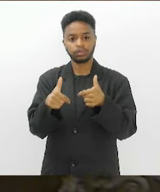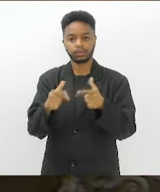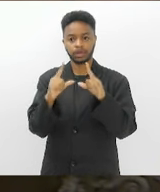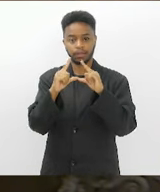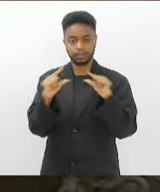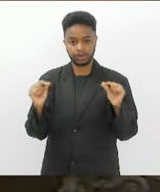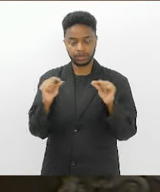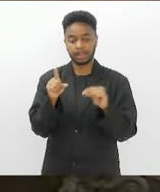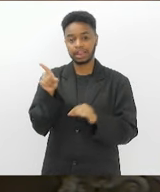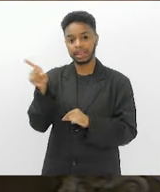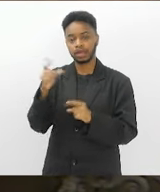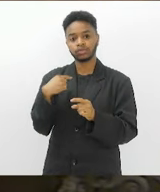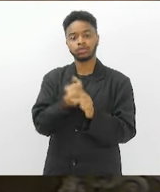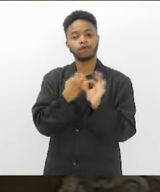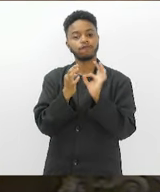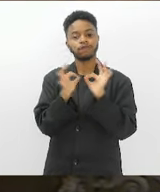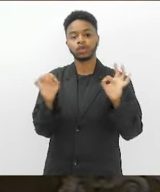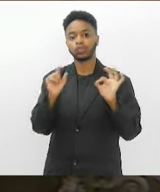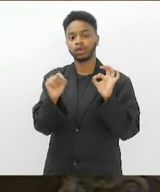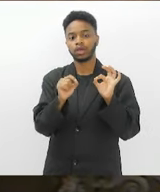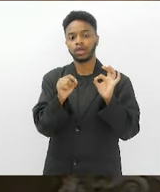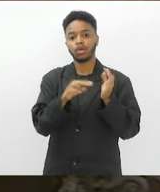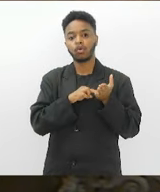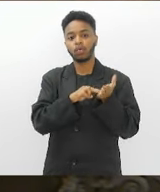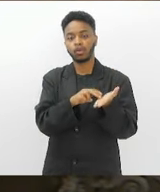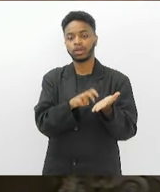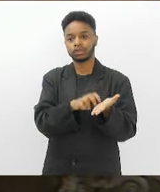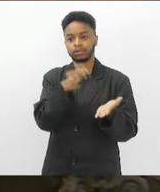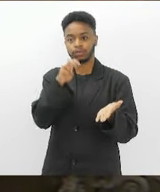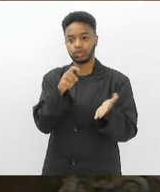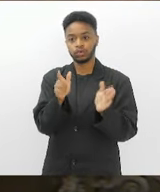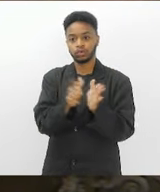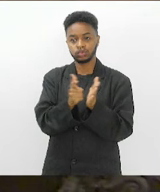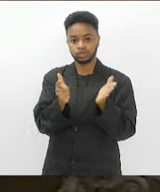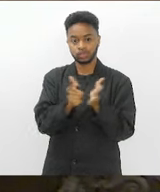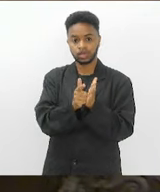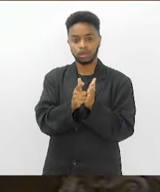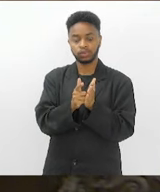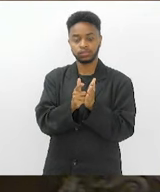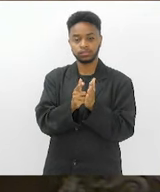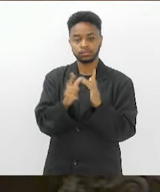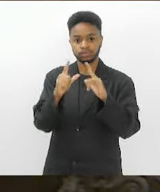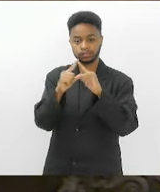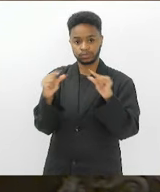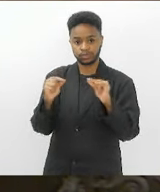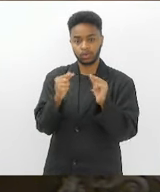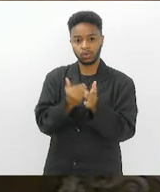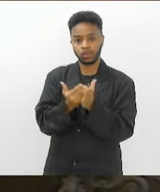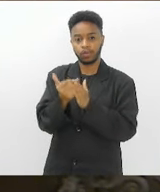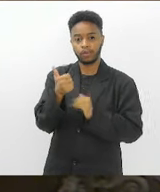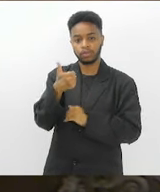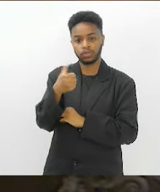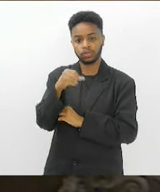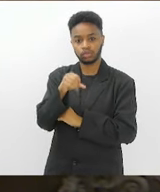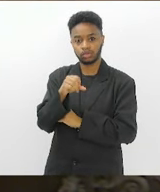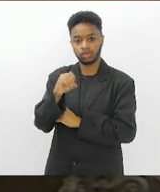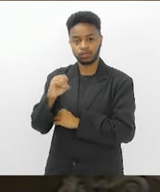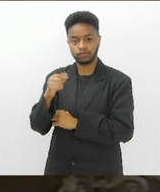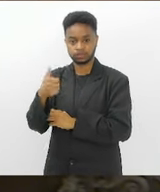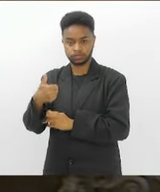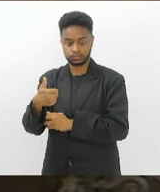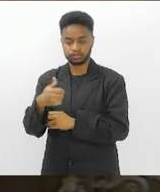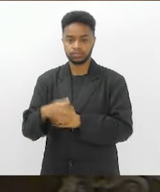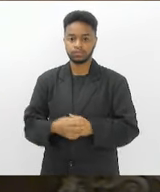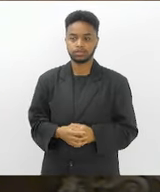lá é Correio da Manhã, o jornal do Distrito Federal desde 1901. Na